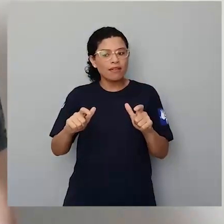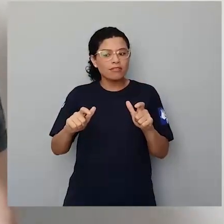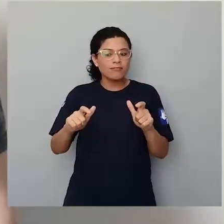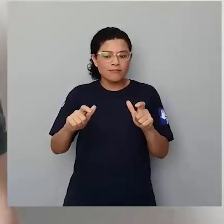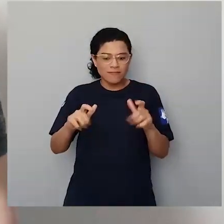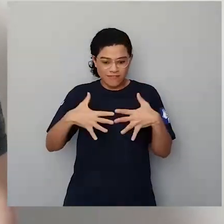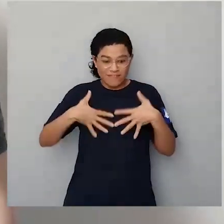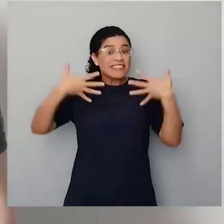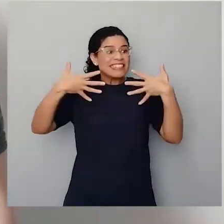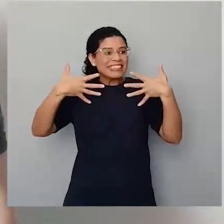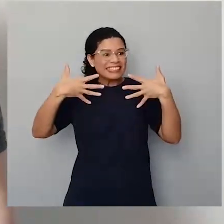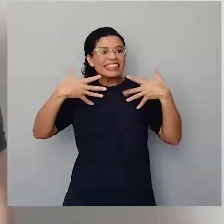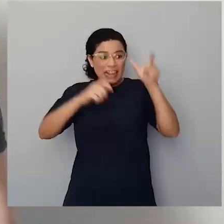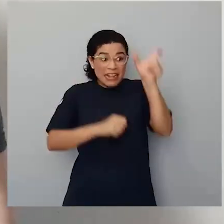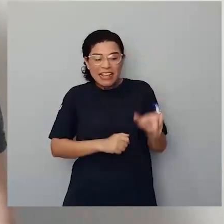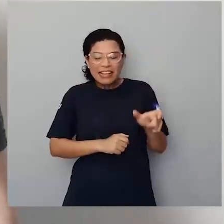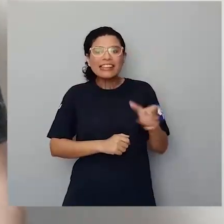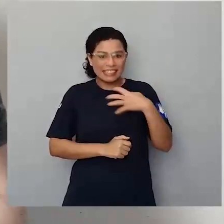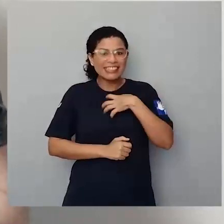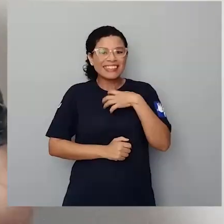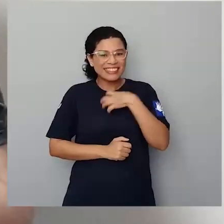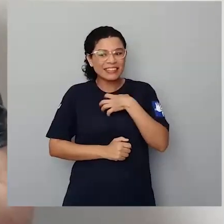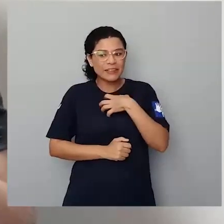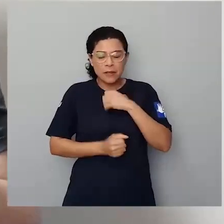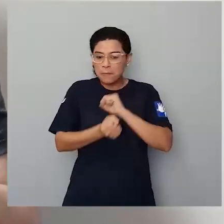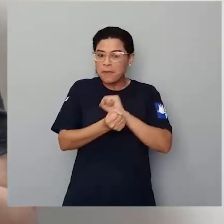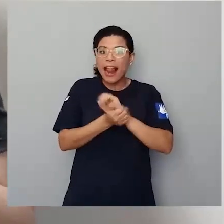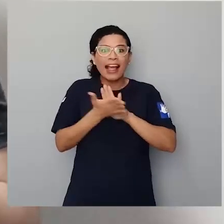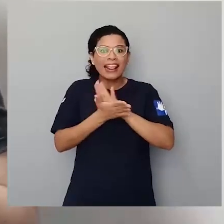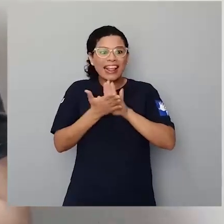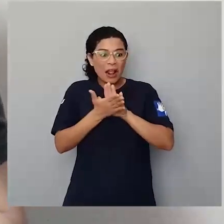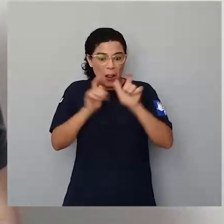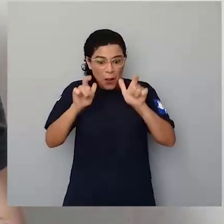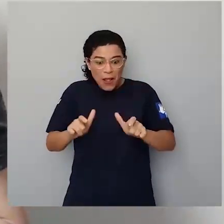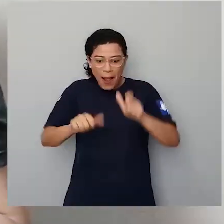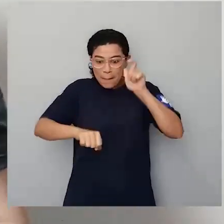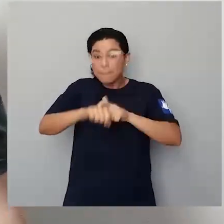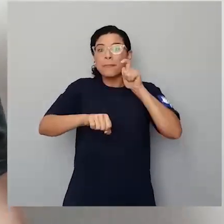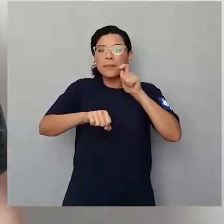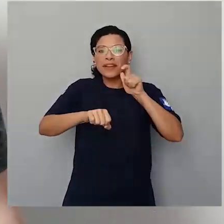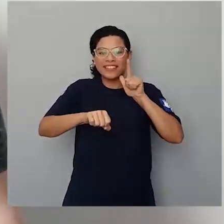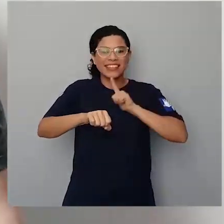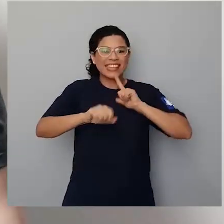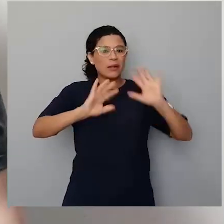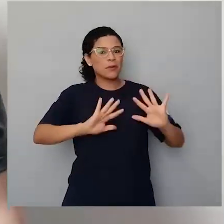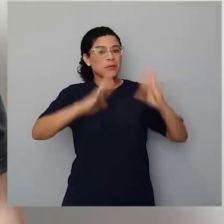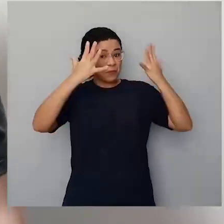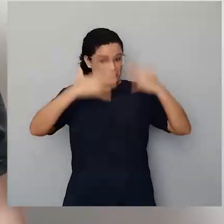você realmente ia surpreender essa pessoa, que essa pessoa não ia esperar, que naquele lugar, naquele